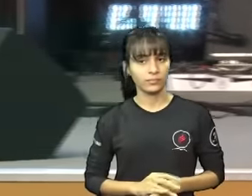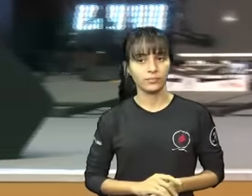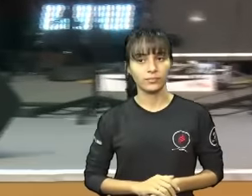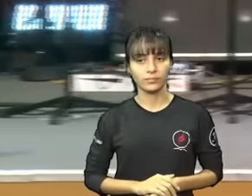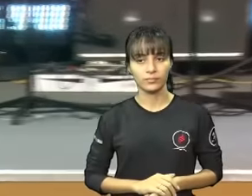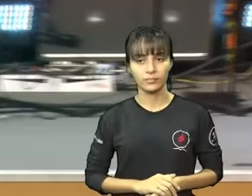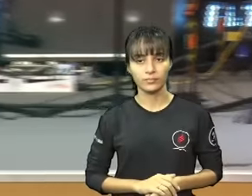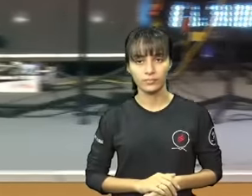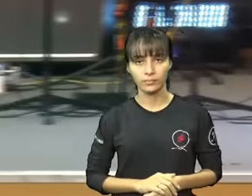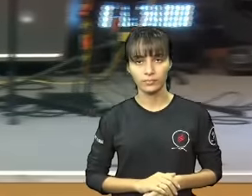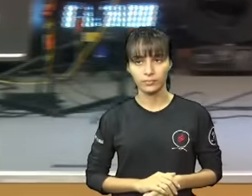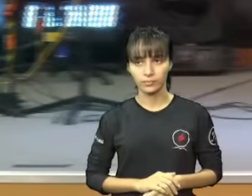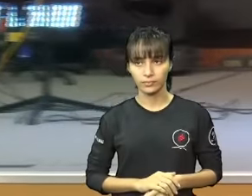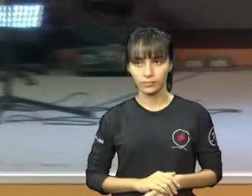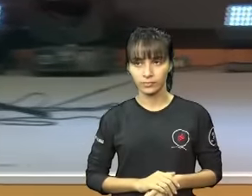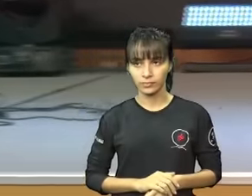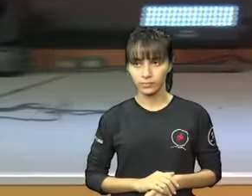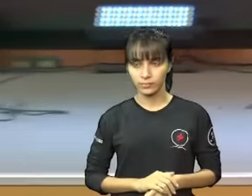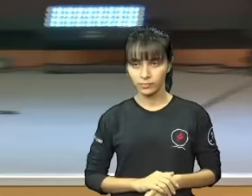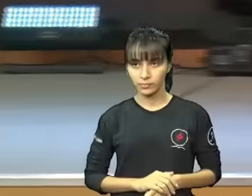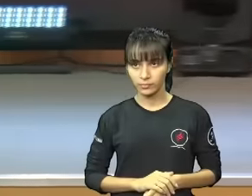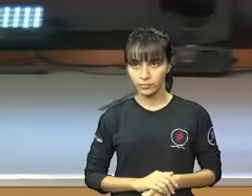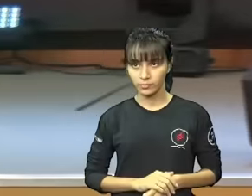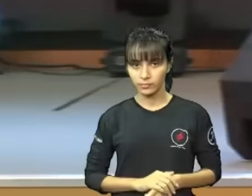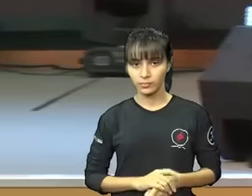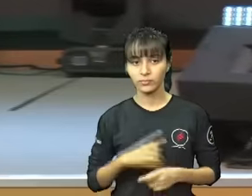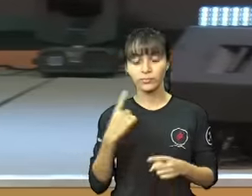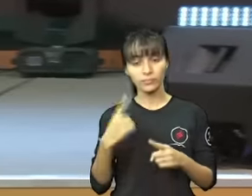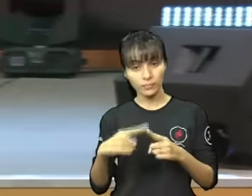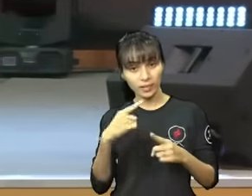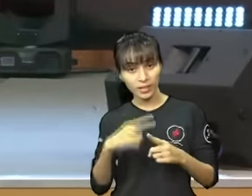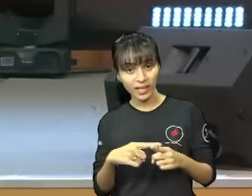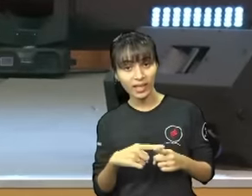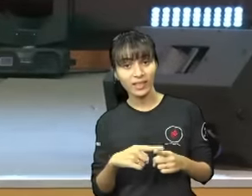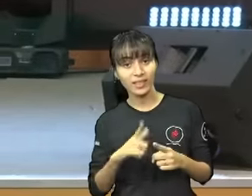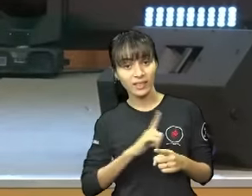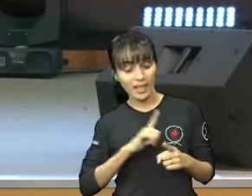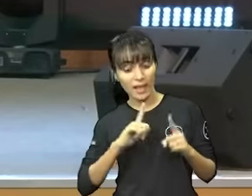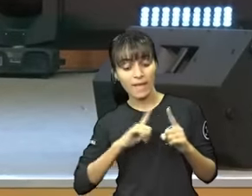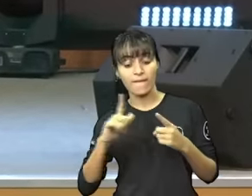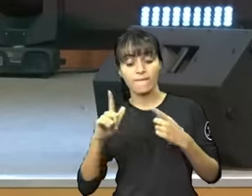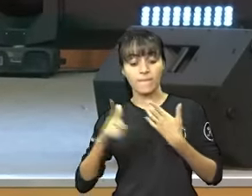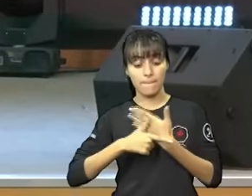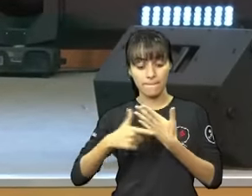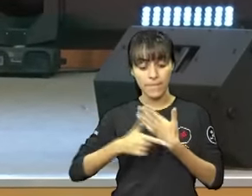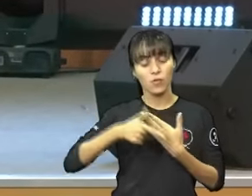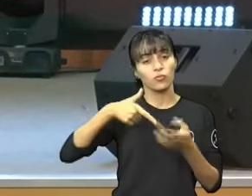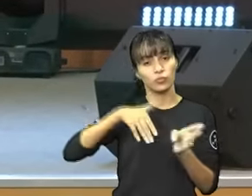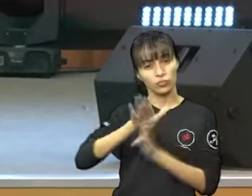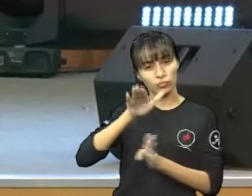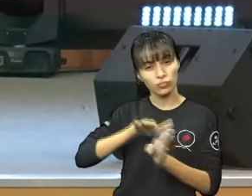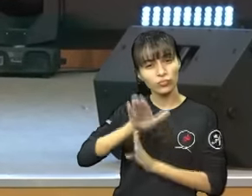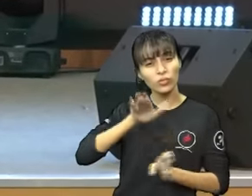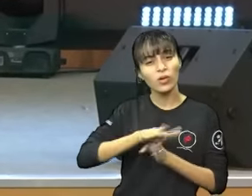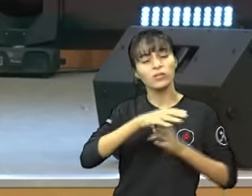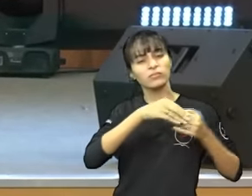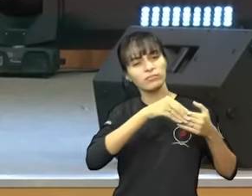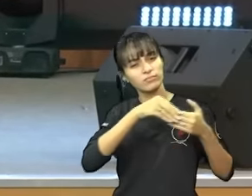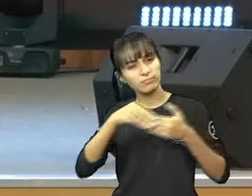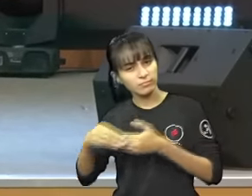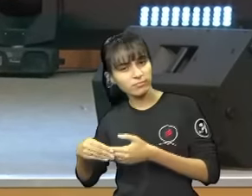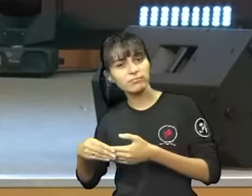E aí é porque quem tem a função de instruir de dar direção